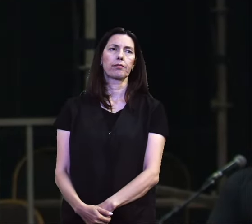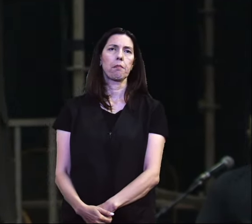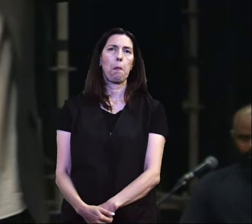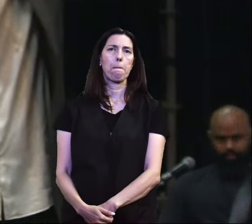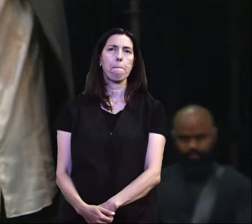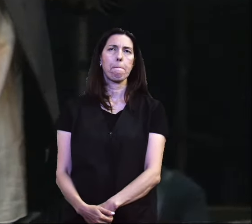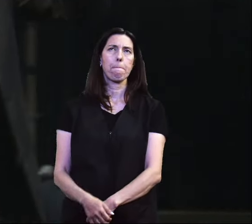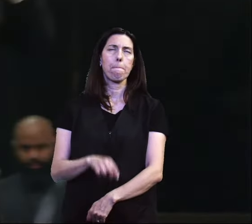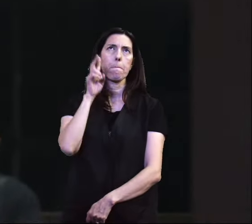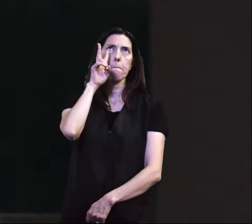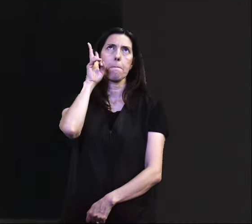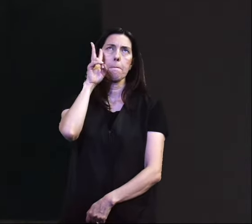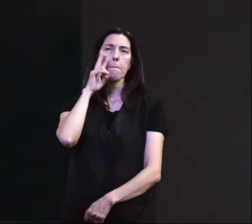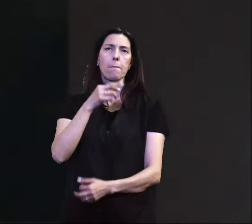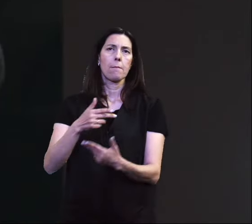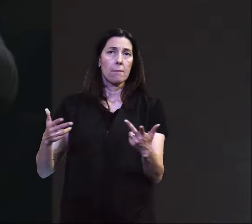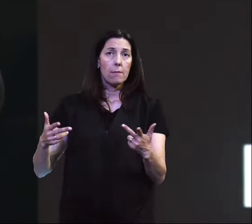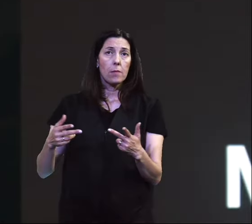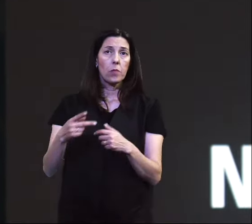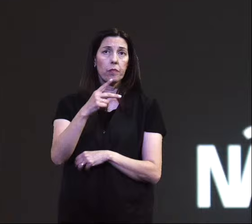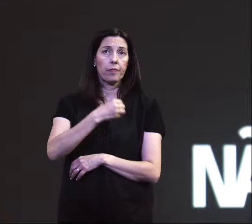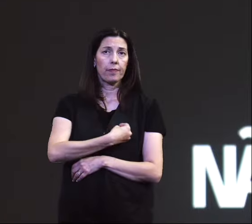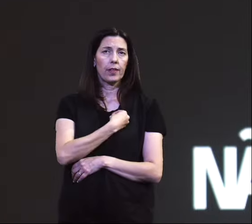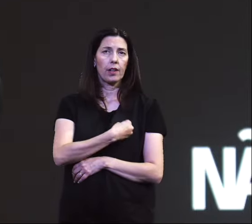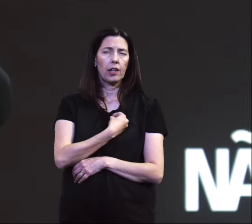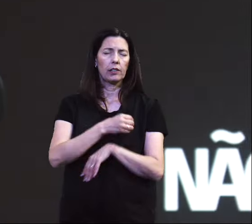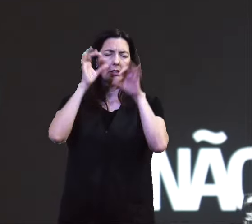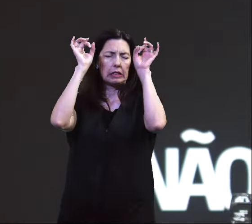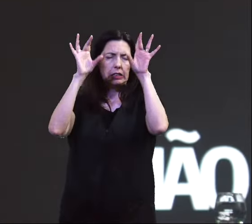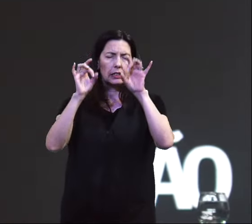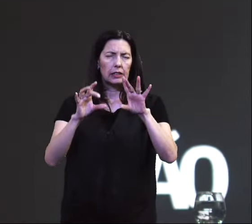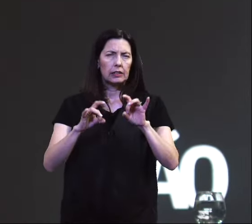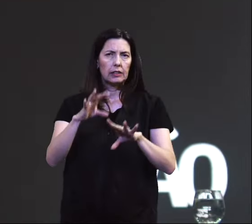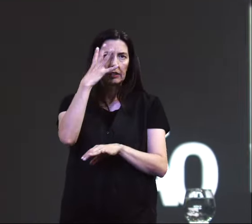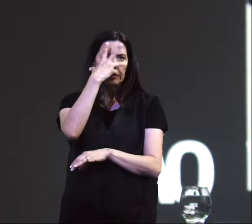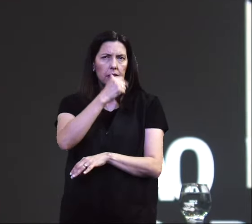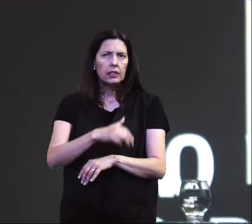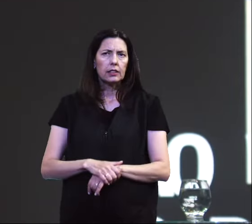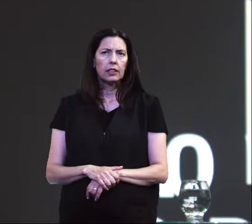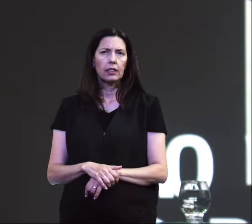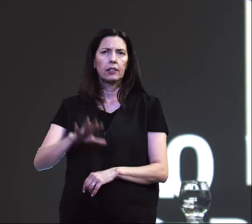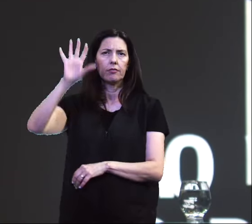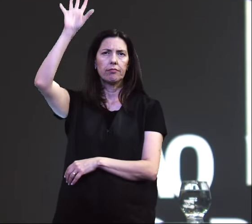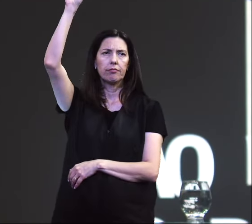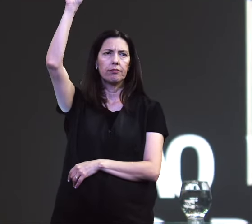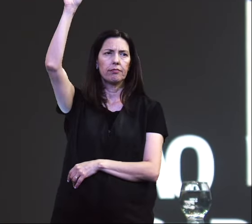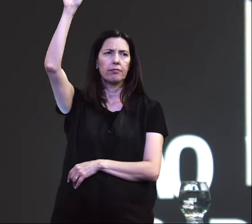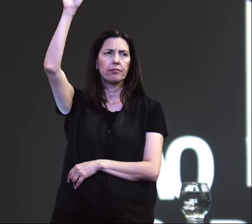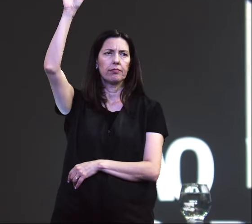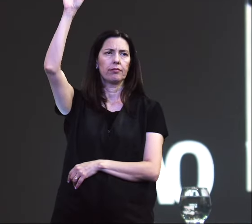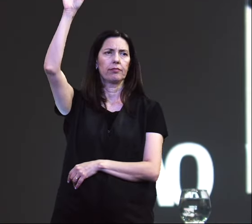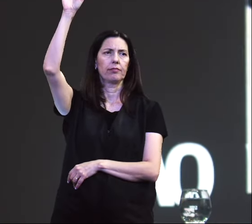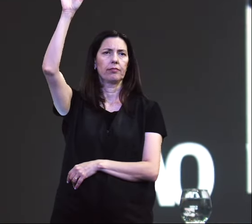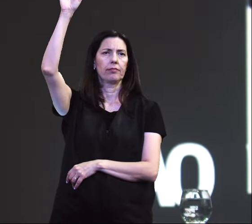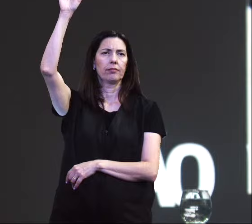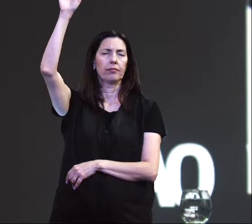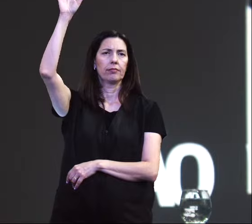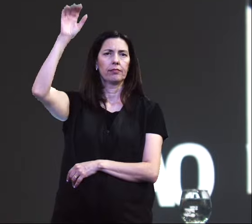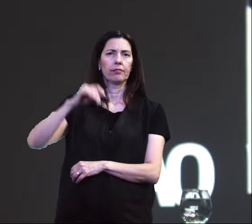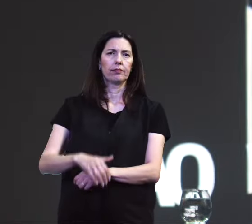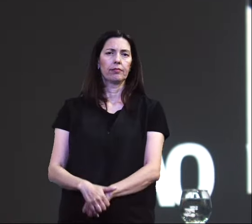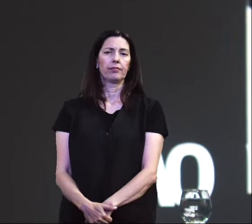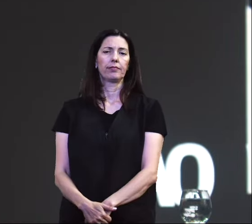Veio algo na sua mente? Uma experiência especial, bonita? Levanta a mão se veio algo na tua mente. Veio?